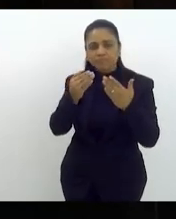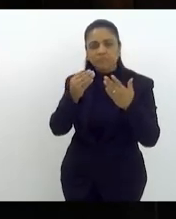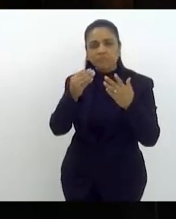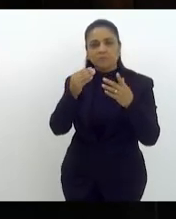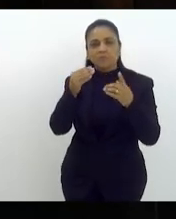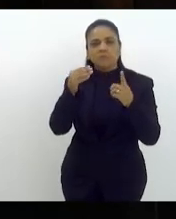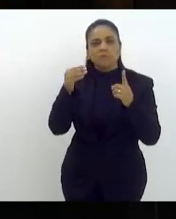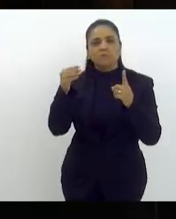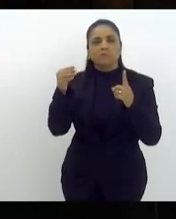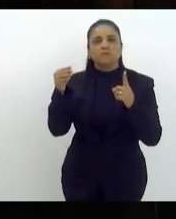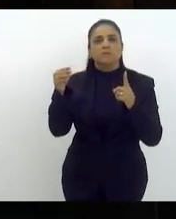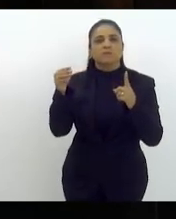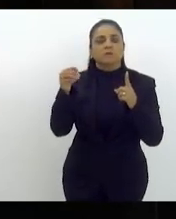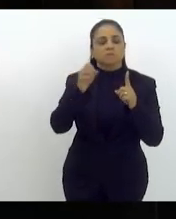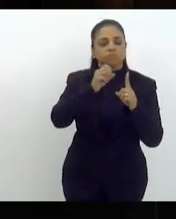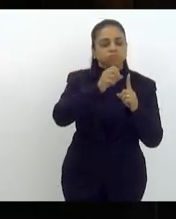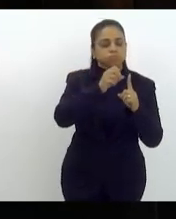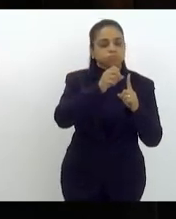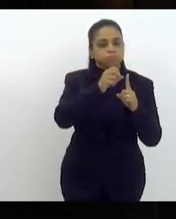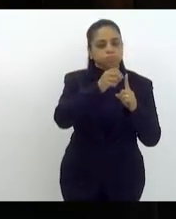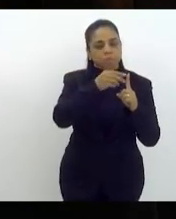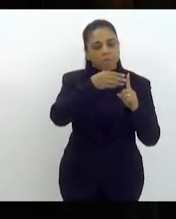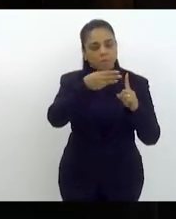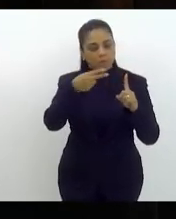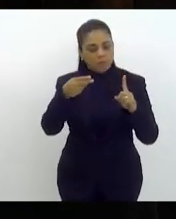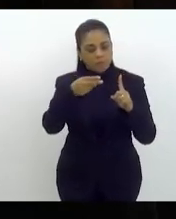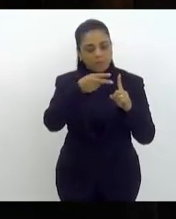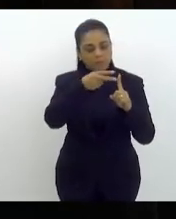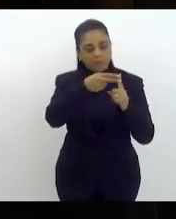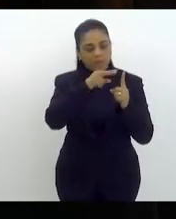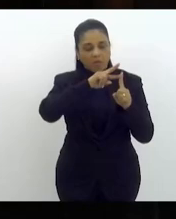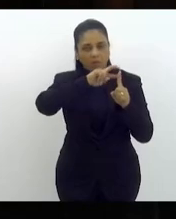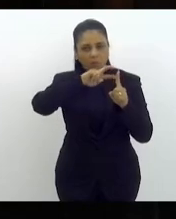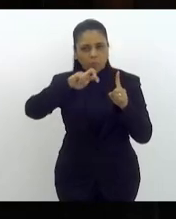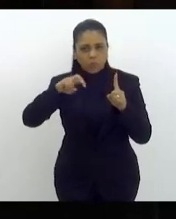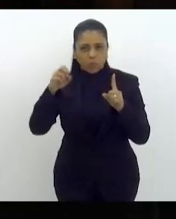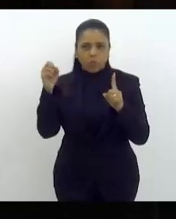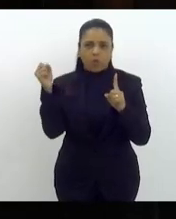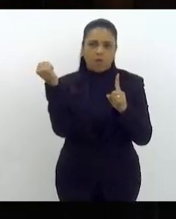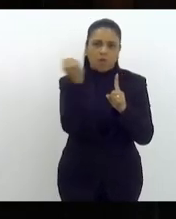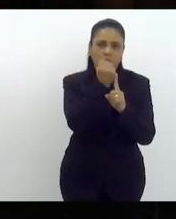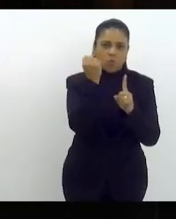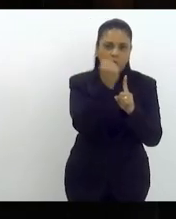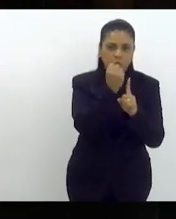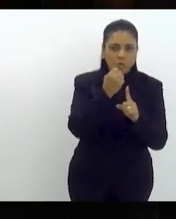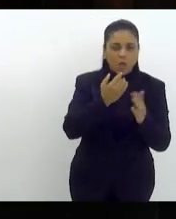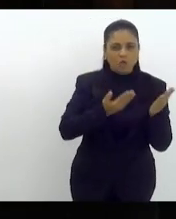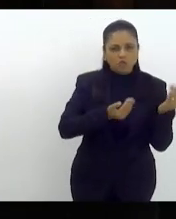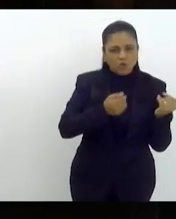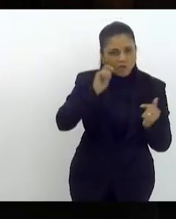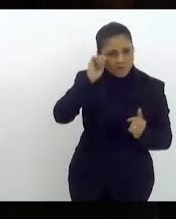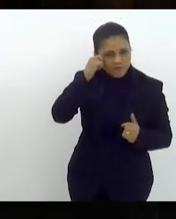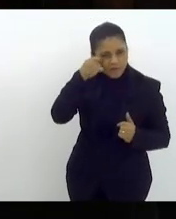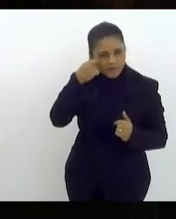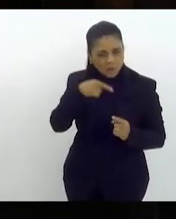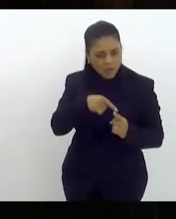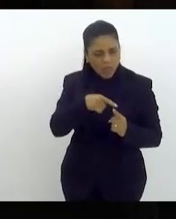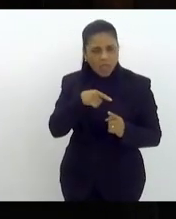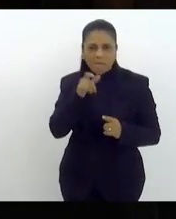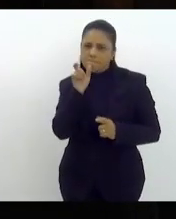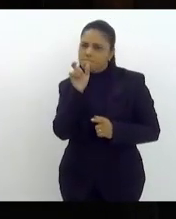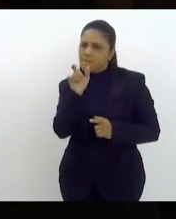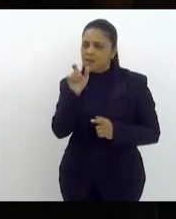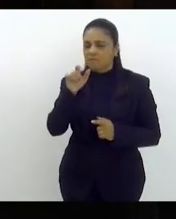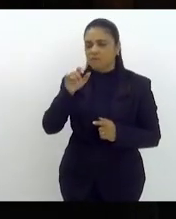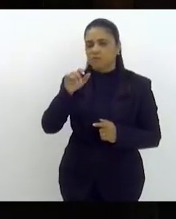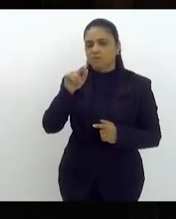do povo negro do jovem negro eu tenho muita reticência com a utilização da palavra genocídio